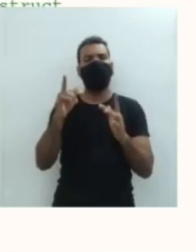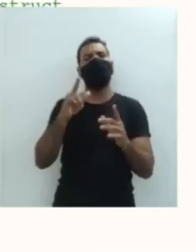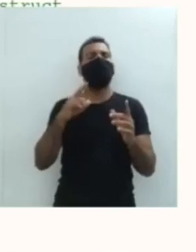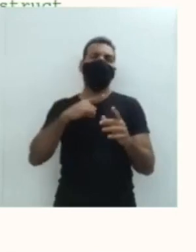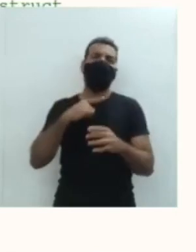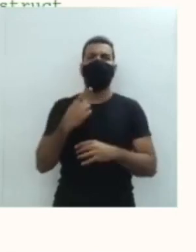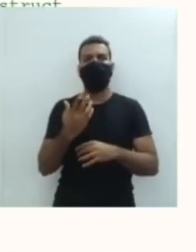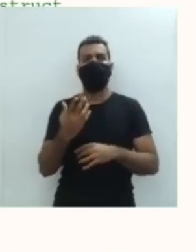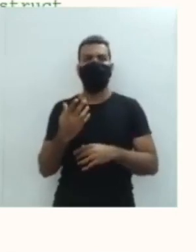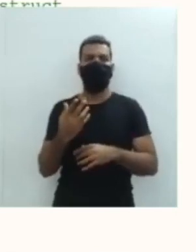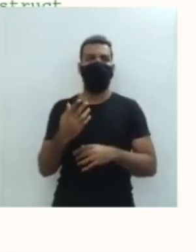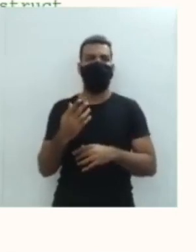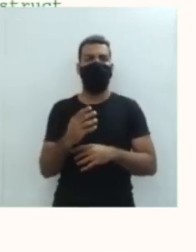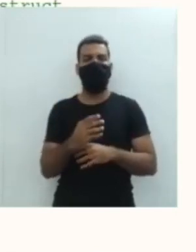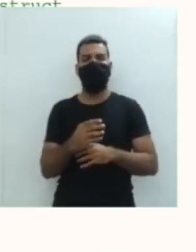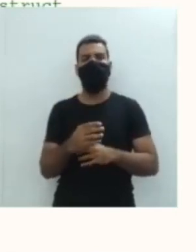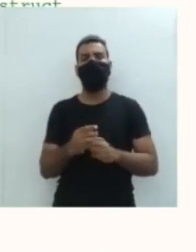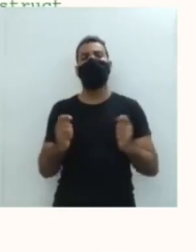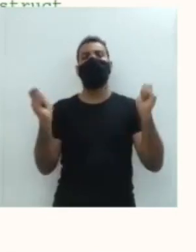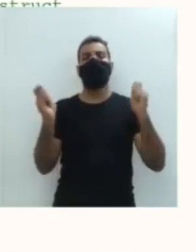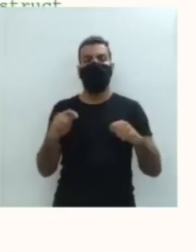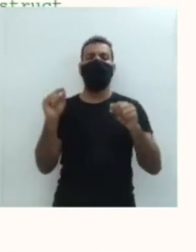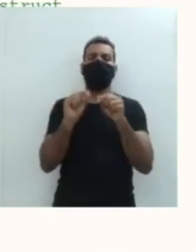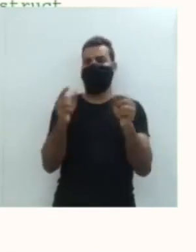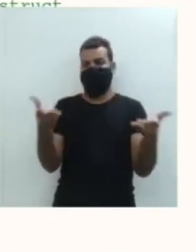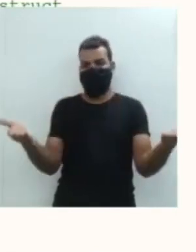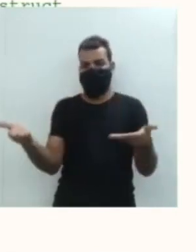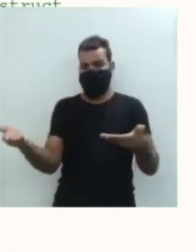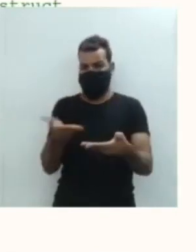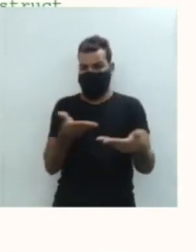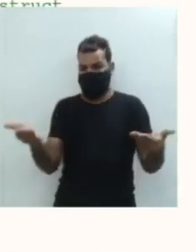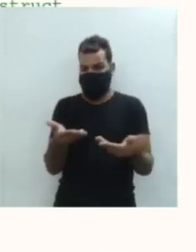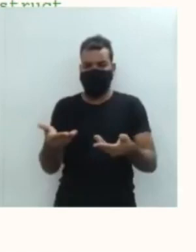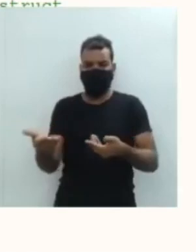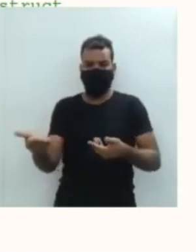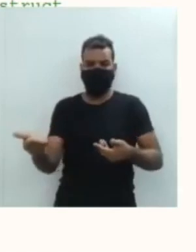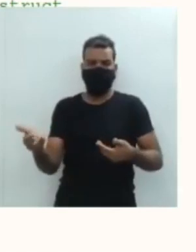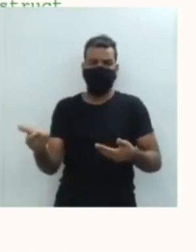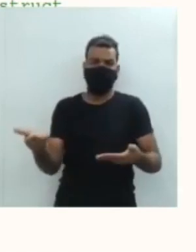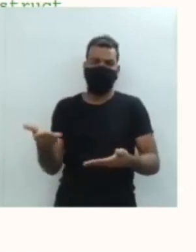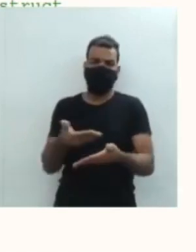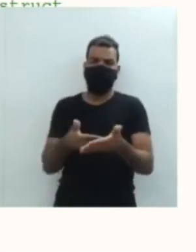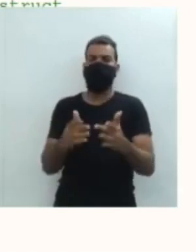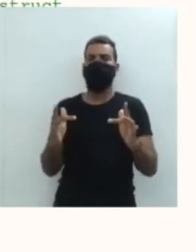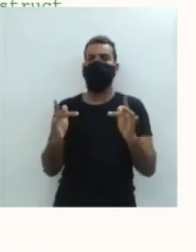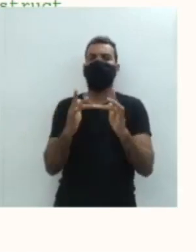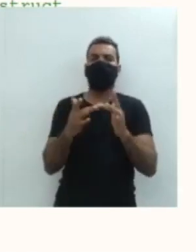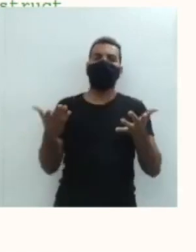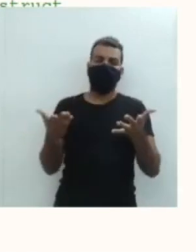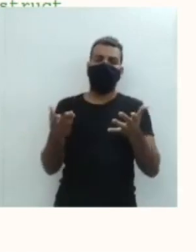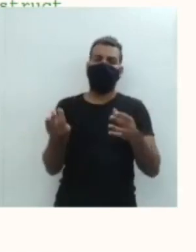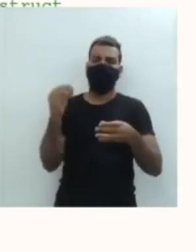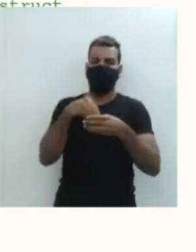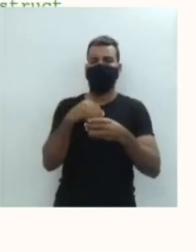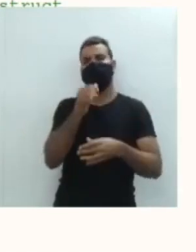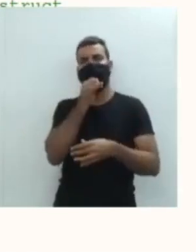os atributos e métodos que vão estar relacionados a conexão com o banco de dados